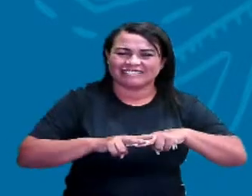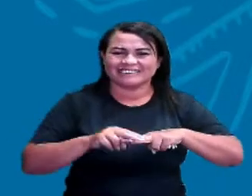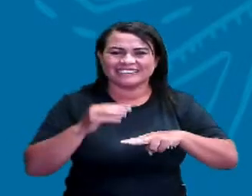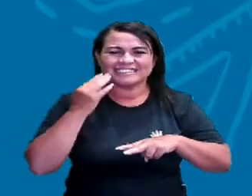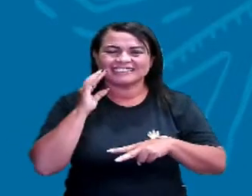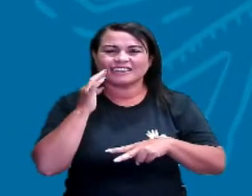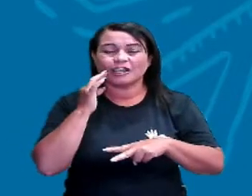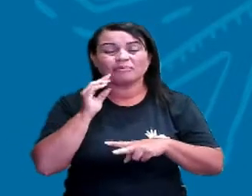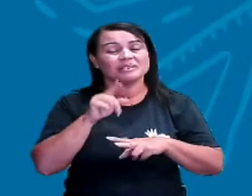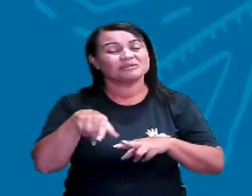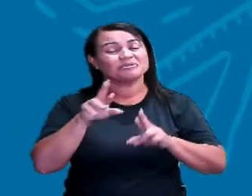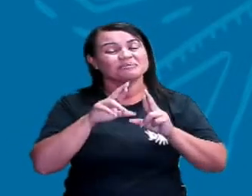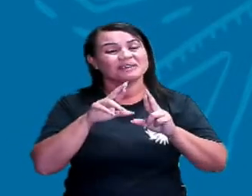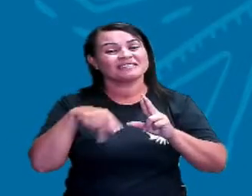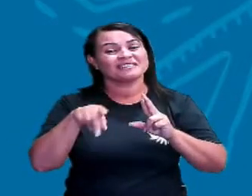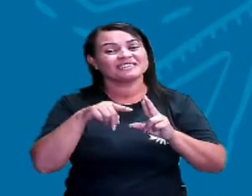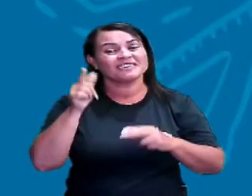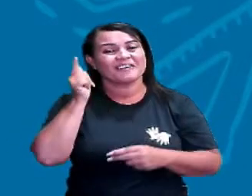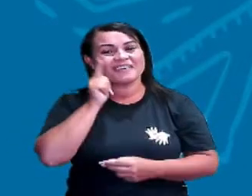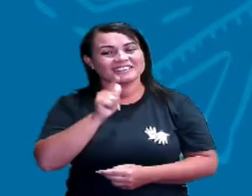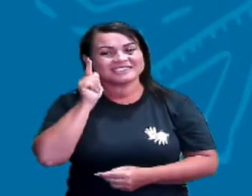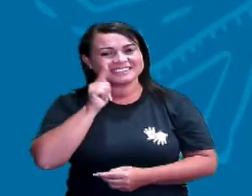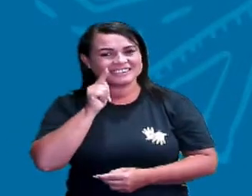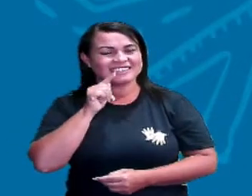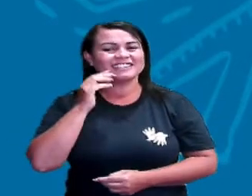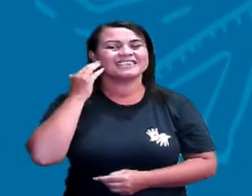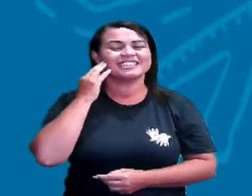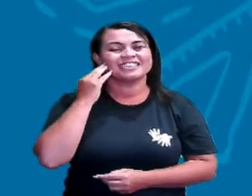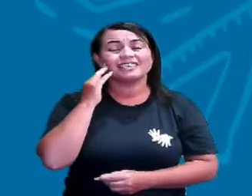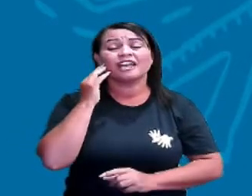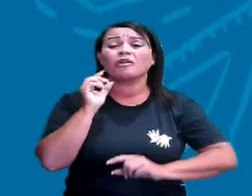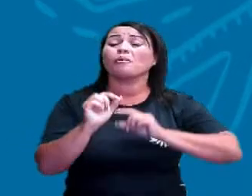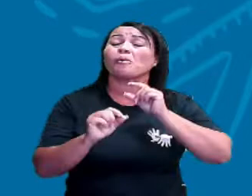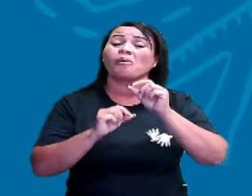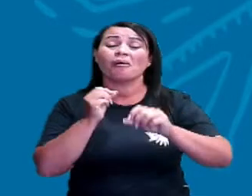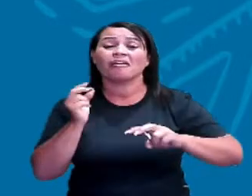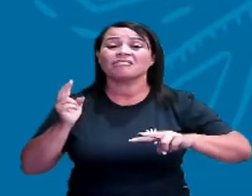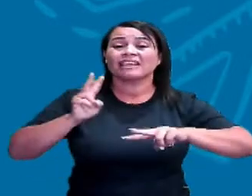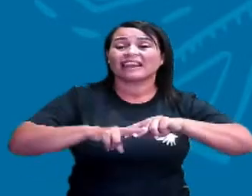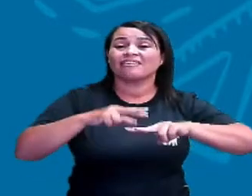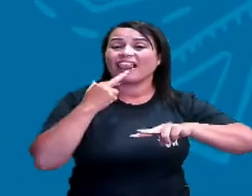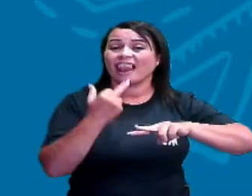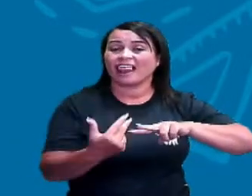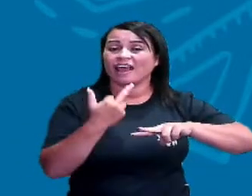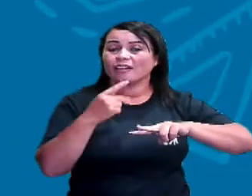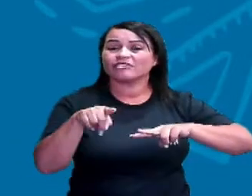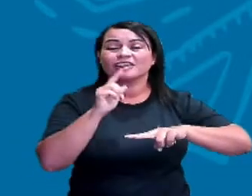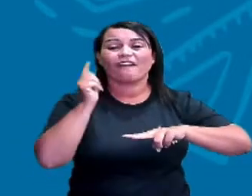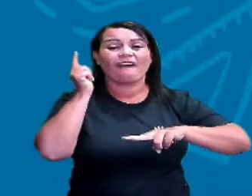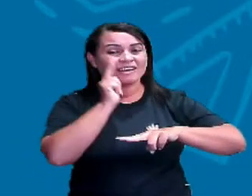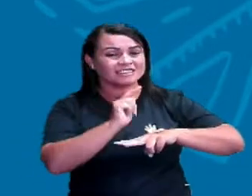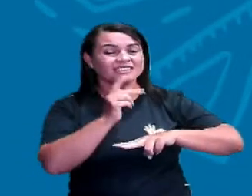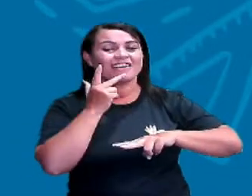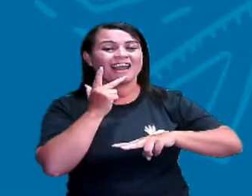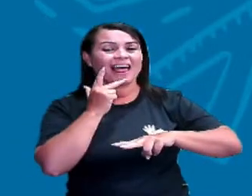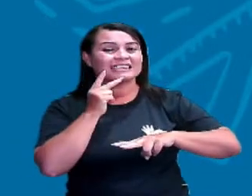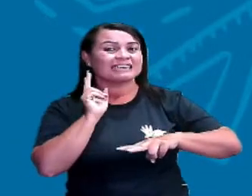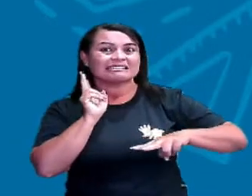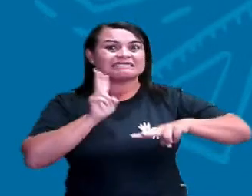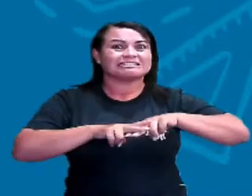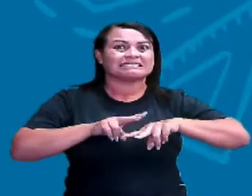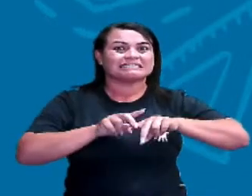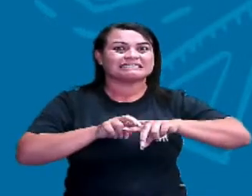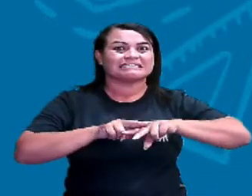eu espero que você tenha conseguido descobrir qual é o trava-língua e que você tenha conseguido falar sem travar a